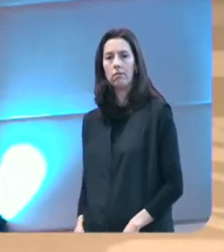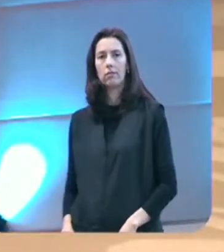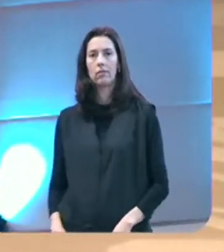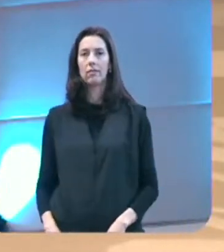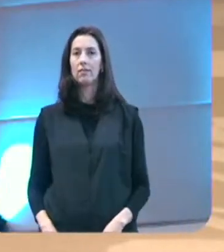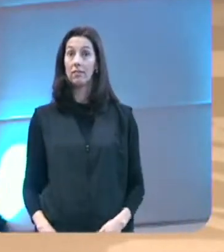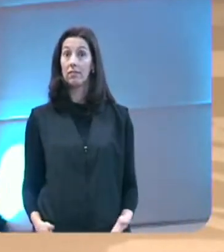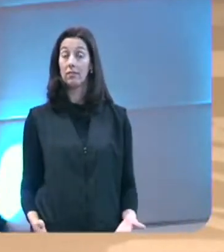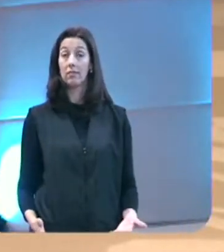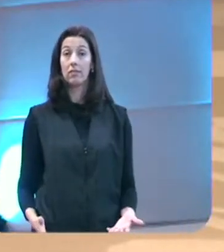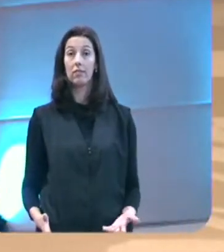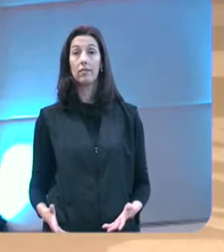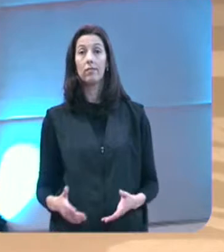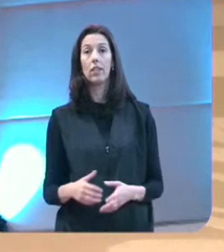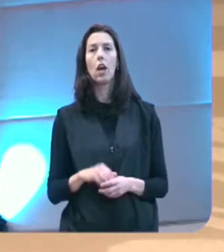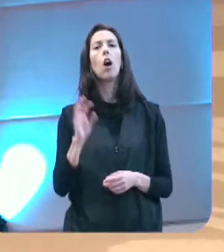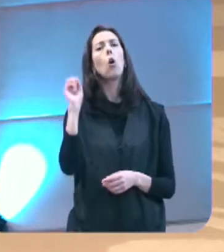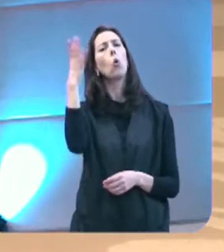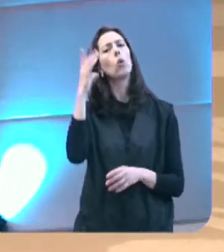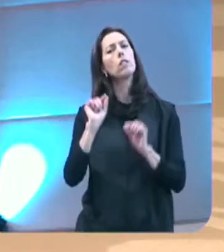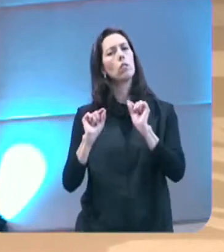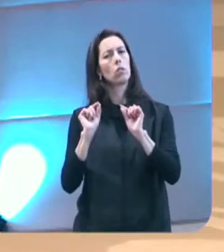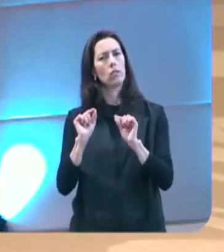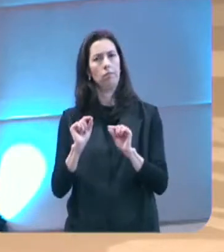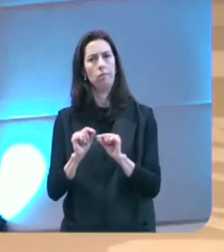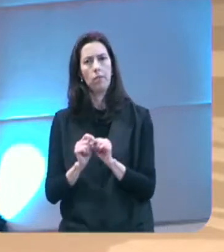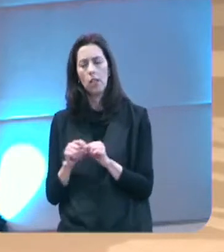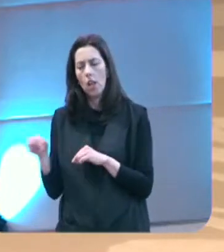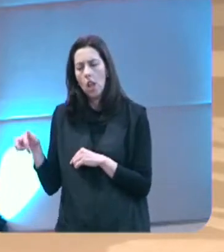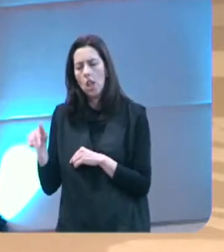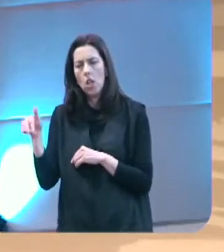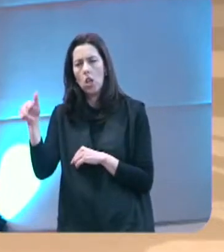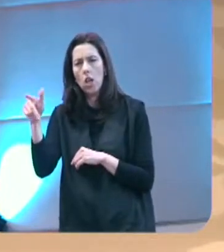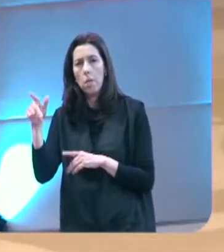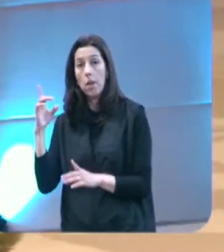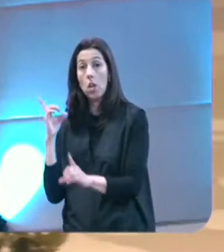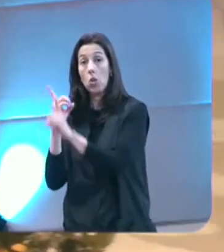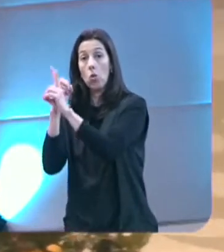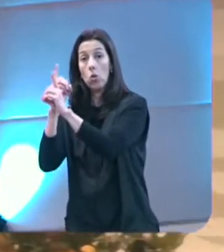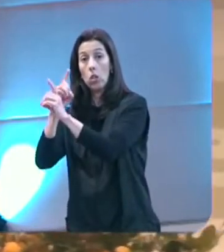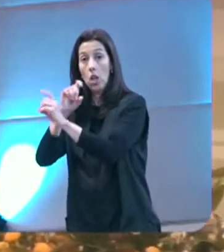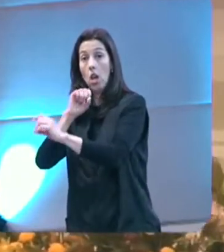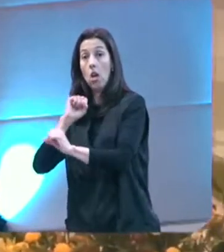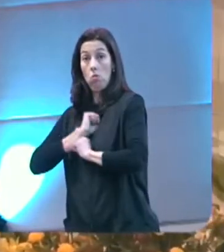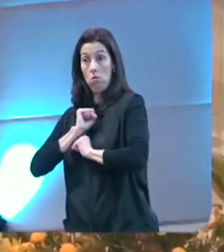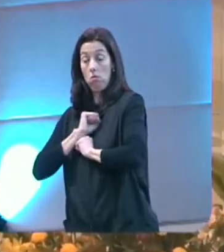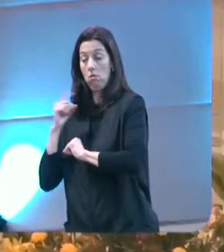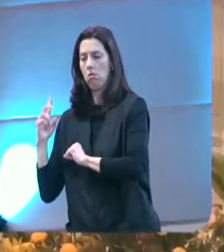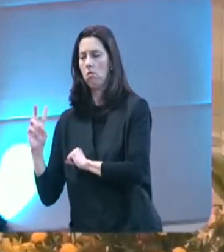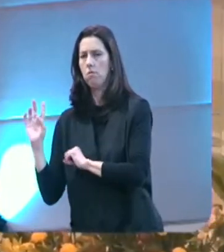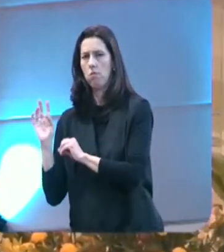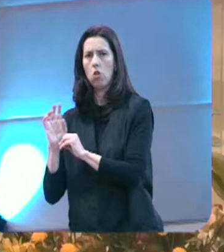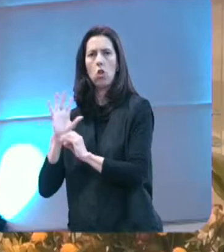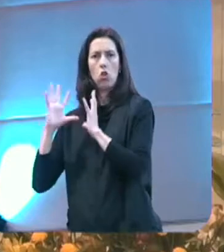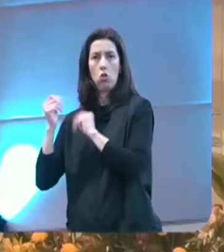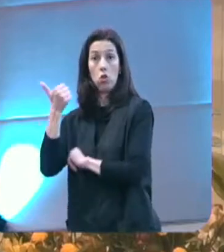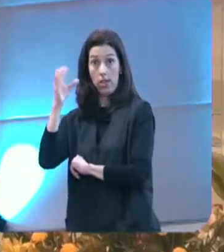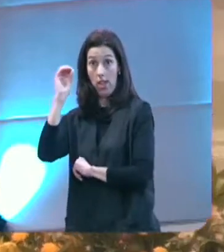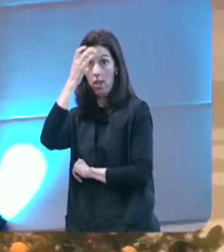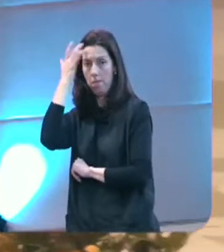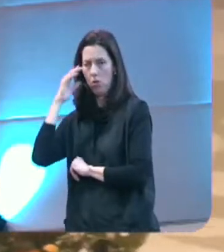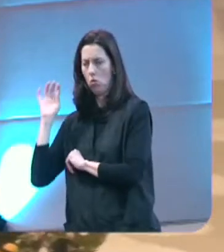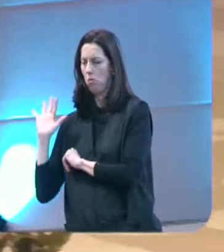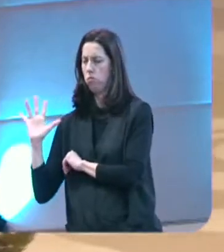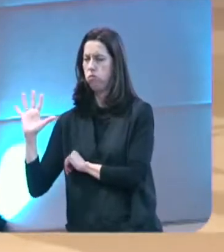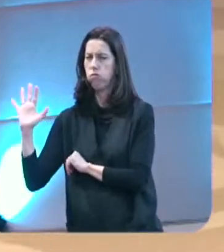caminho aconteceu um milagre. Eles foram caminhando leprosos, com a sua pele branca, com a